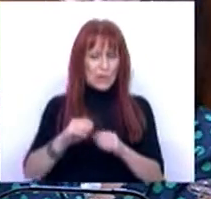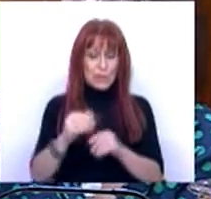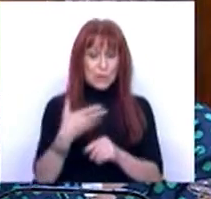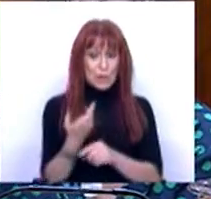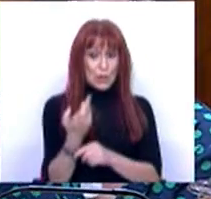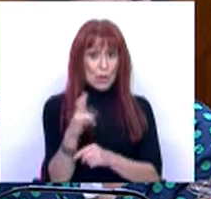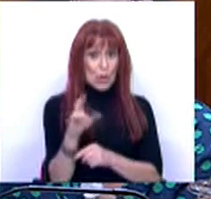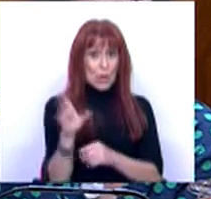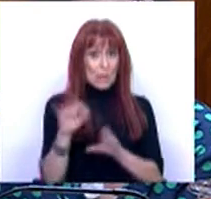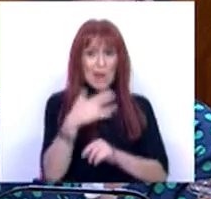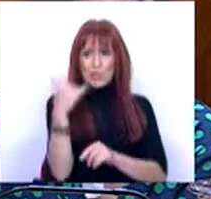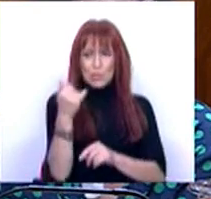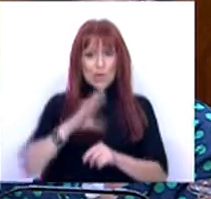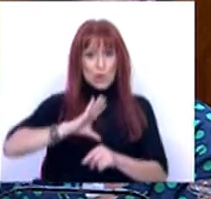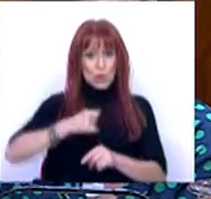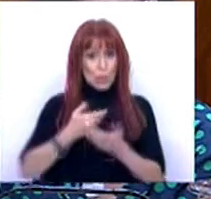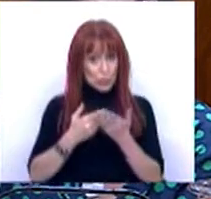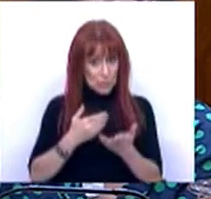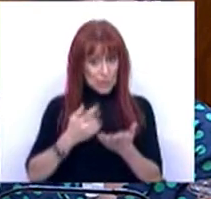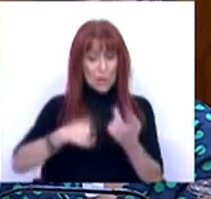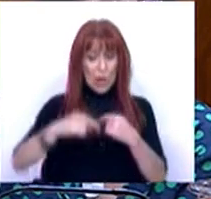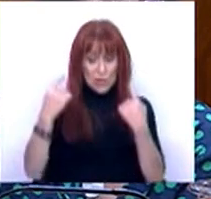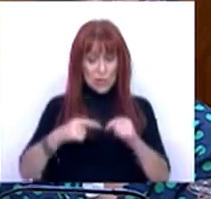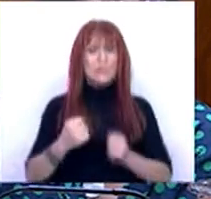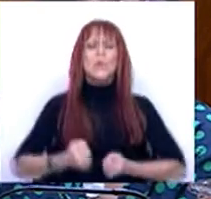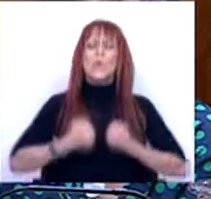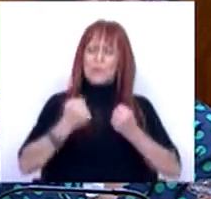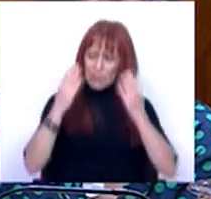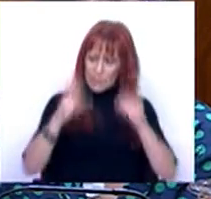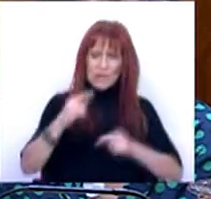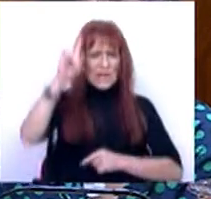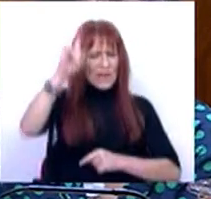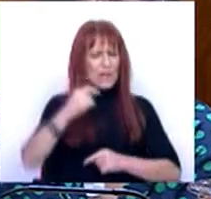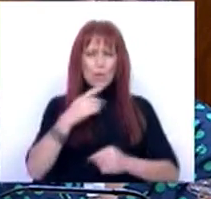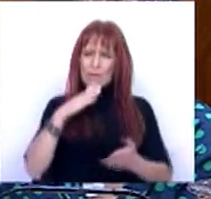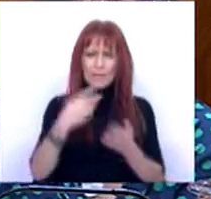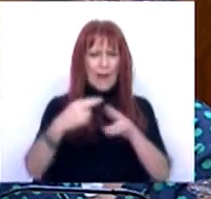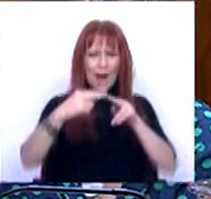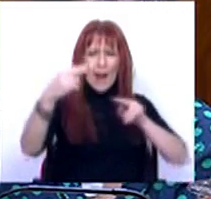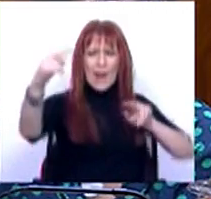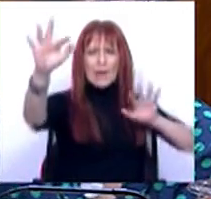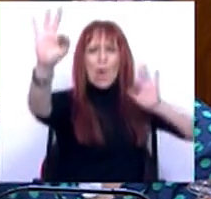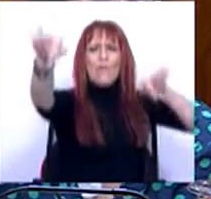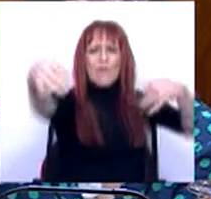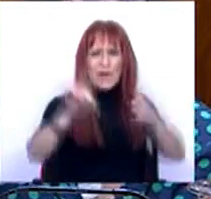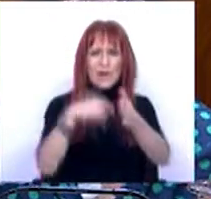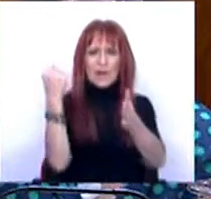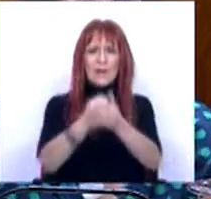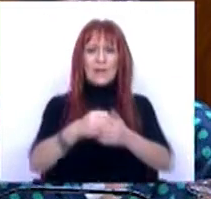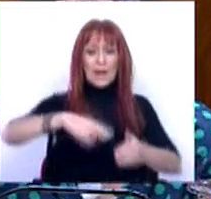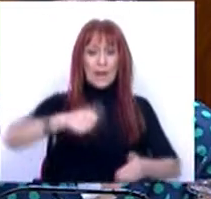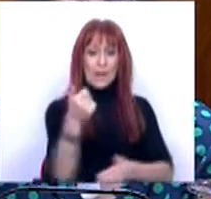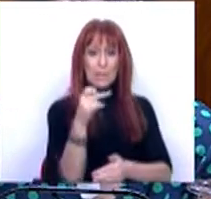Douro é uma das regiões mais bonitas do mundo e que nós temos que conseguir um dia levar a linha até ao fim, até Barca